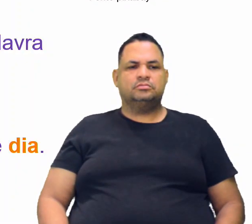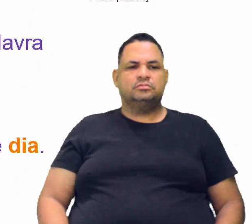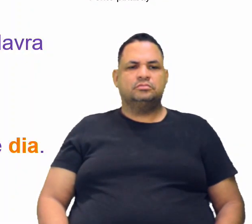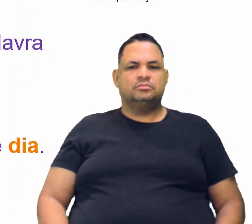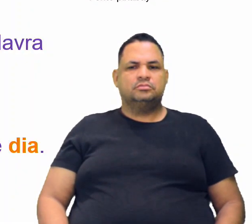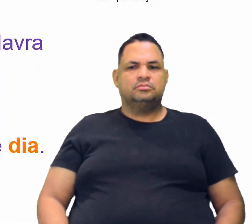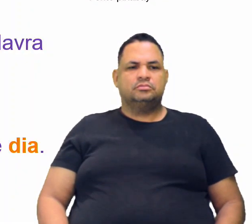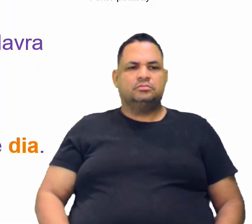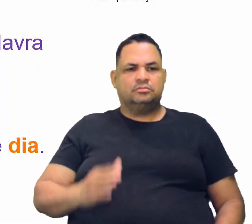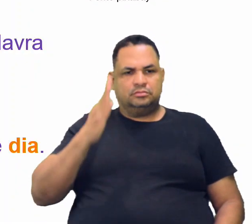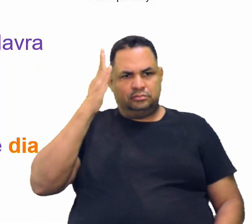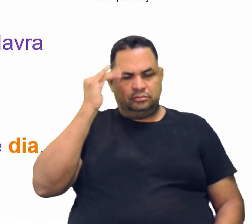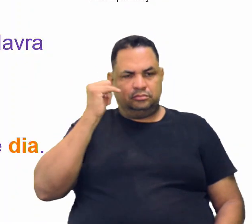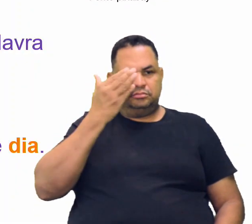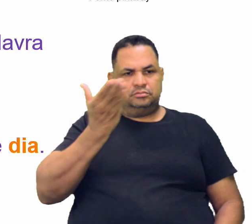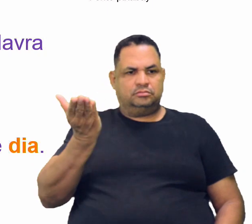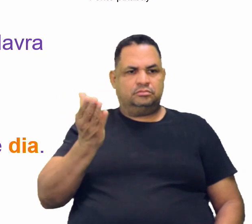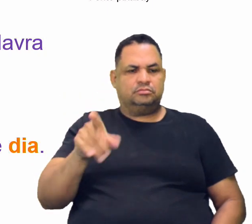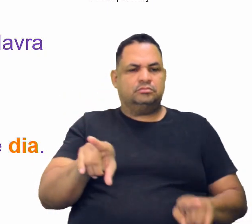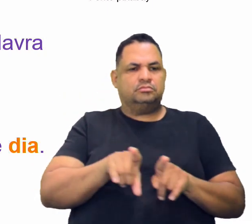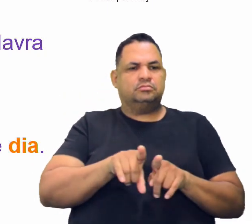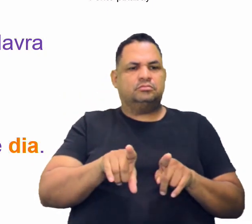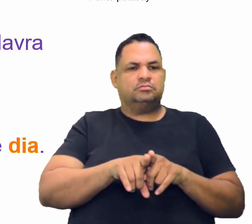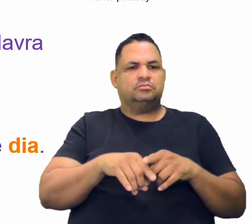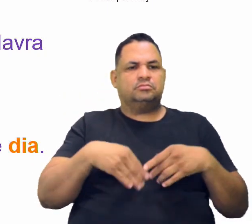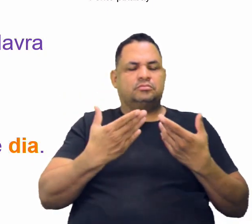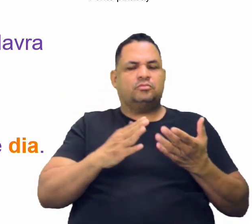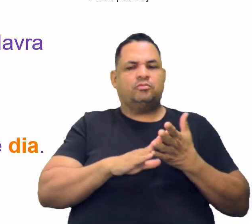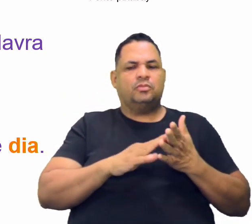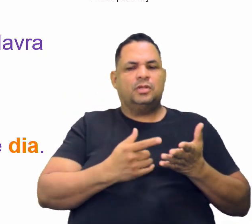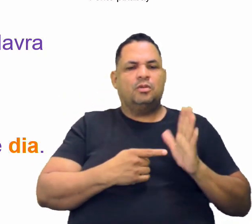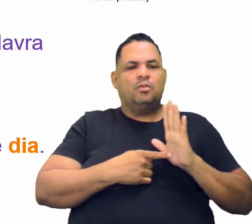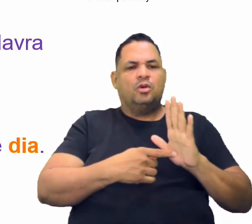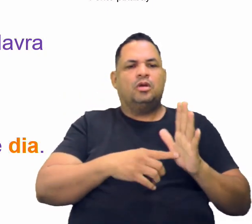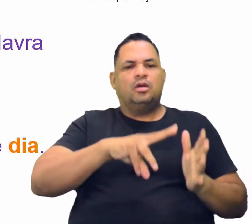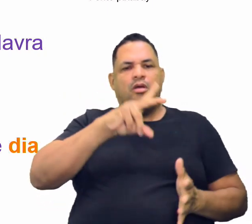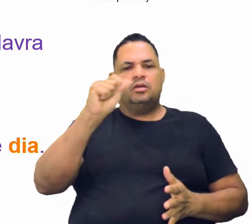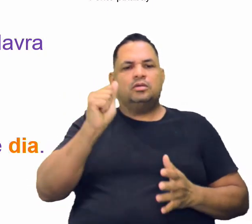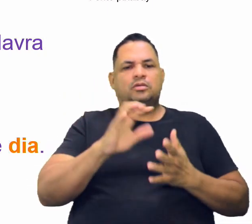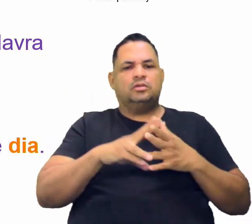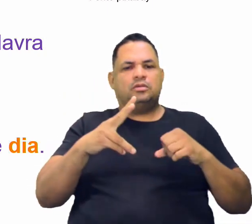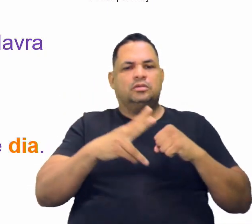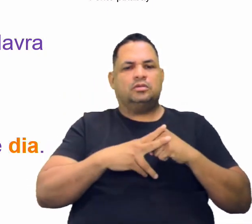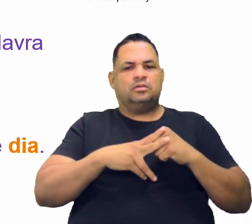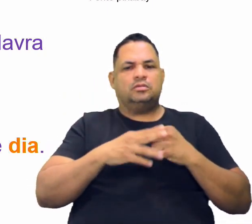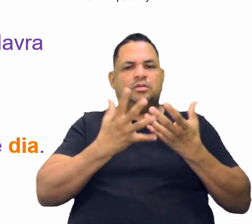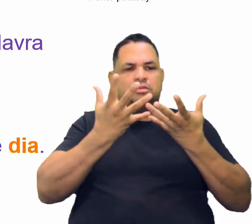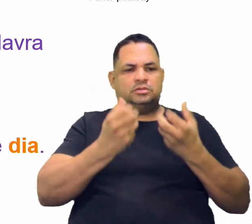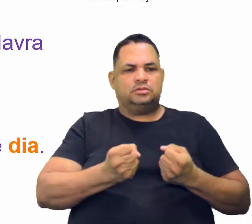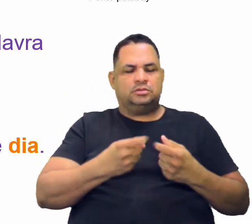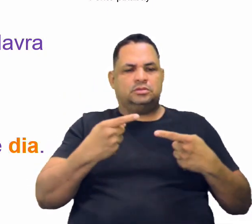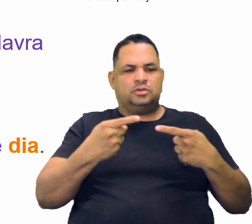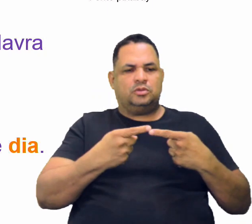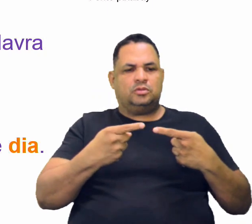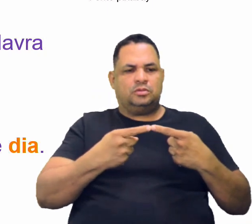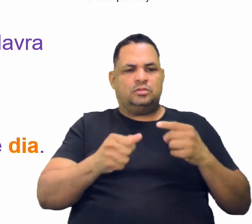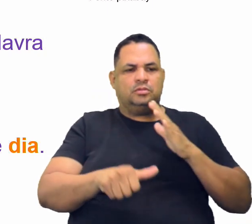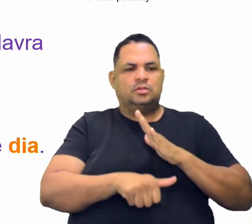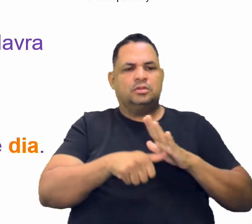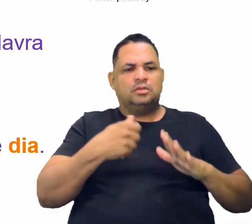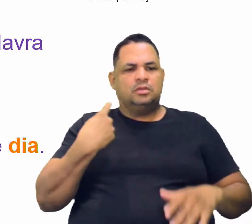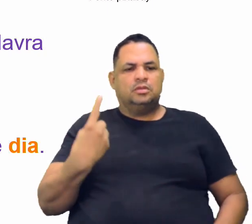Aí, saiba mais aqui, ó. Na indicação de dia, o verbo ser admite a seguinte concordância. Vamos ver a